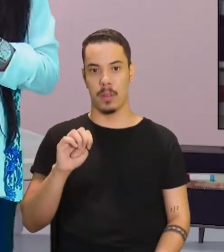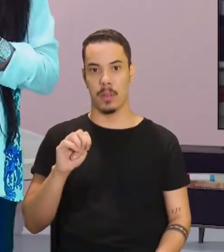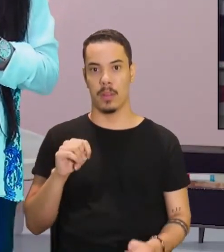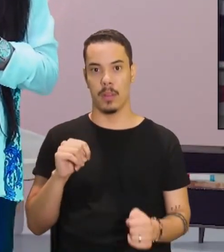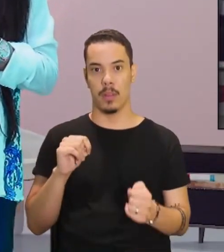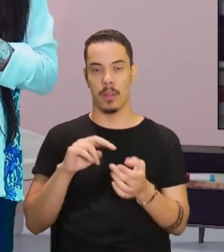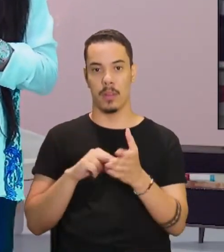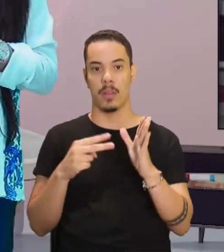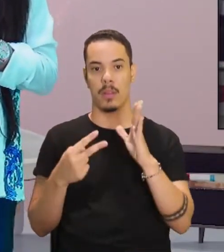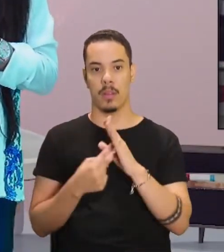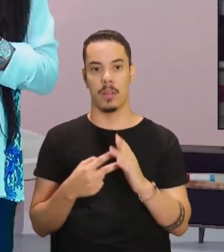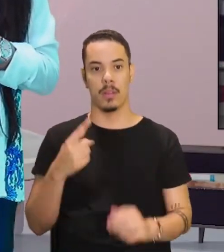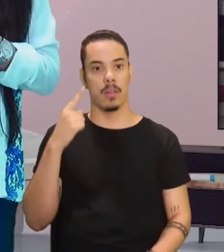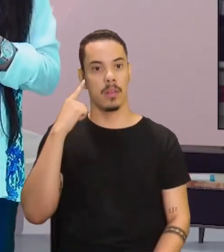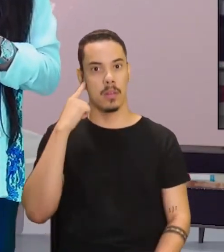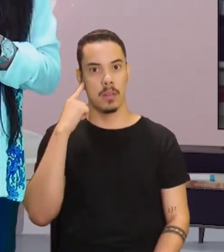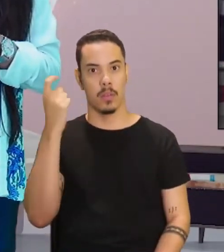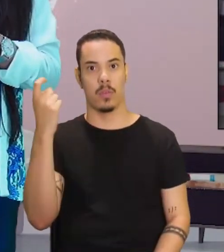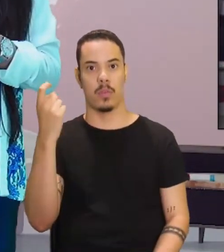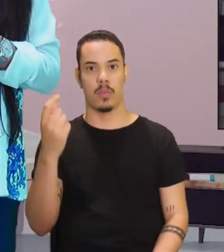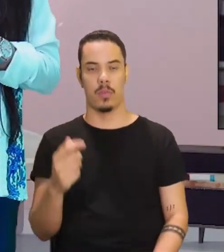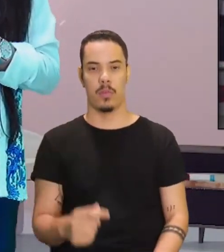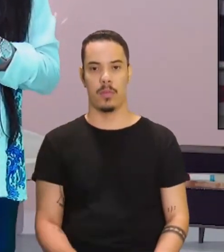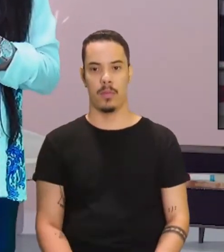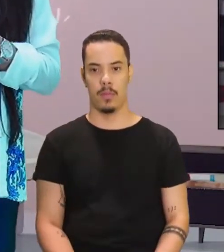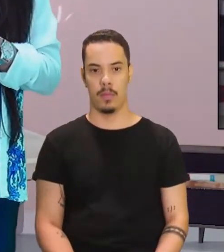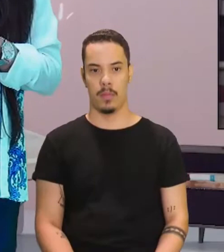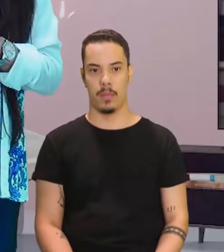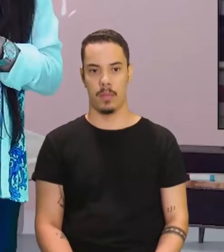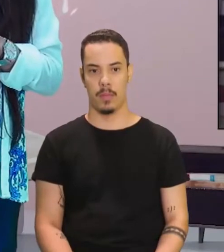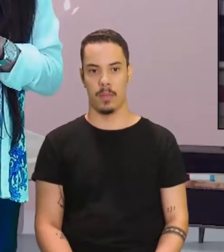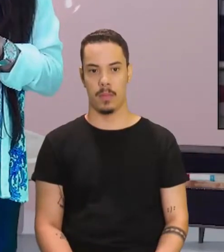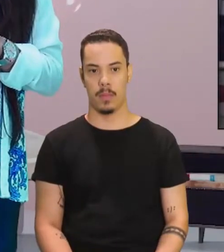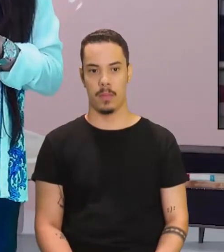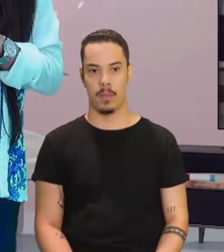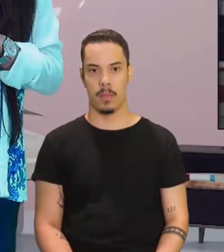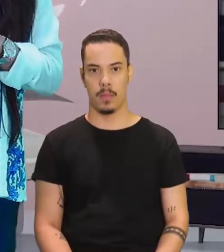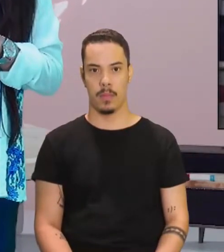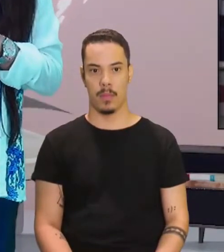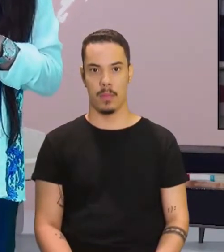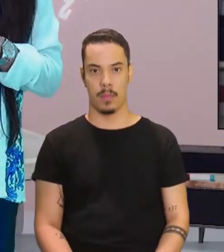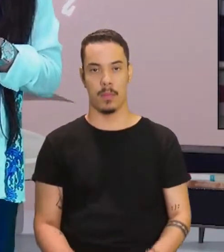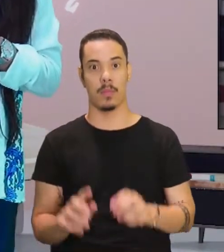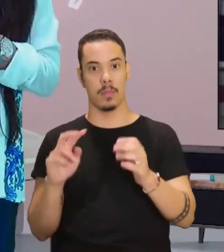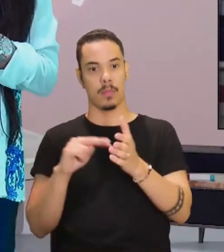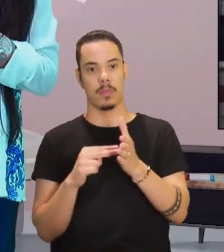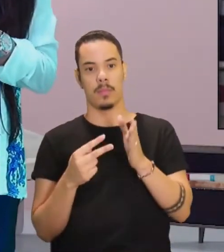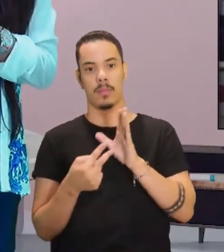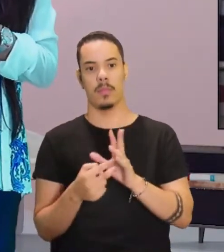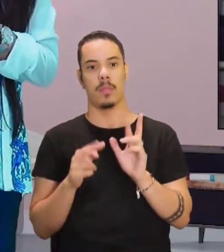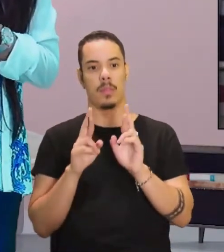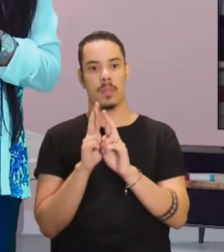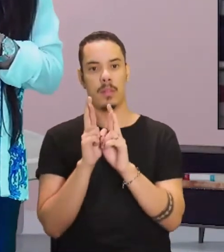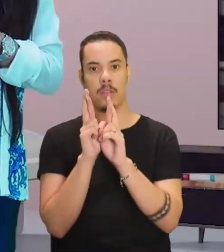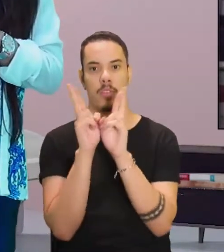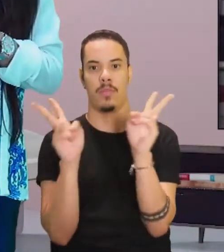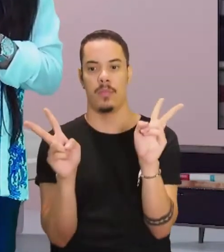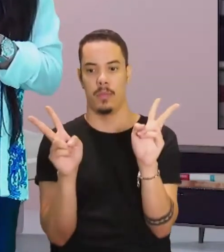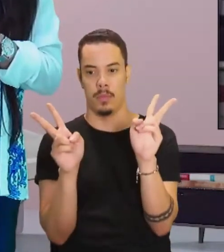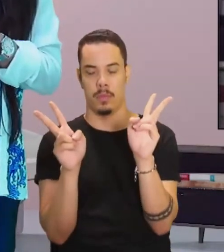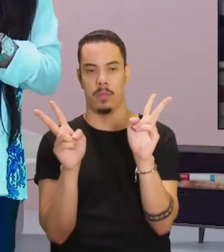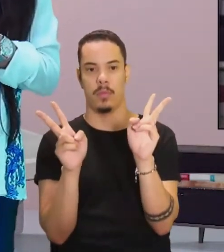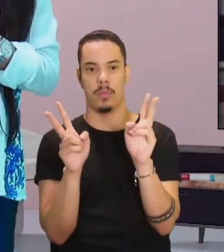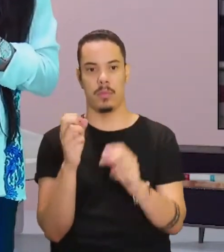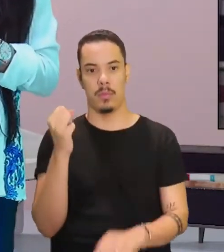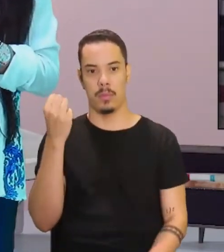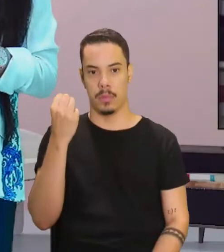sonora. Sonora, som, a menor unidade sonora diferente, distintiva. Beleza?